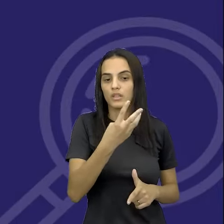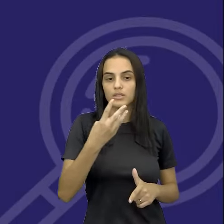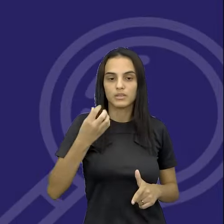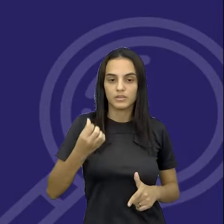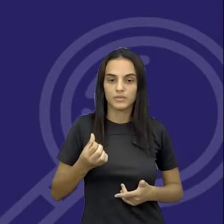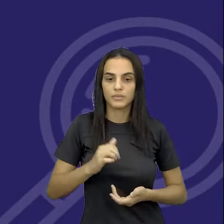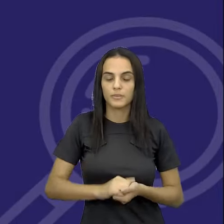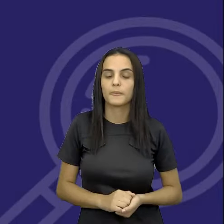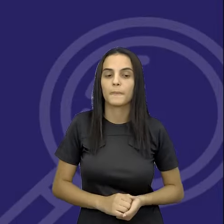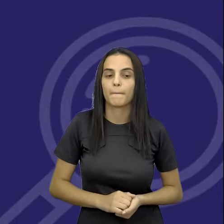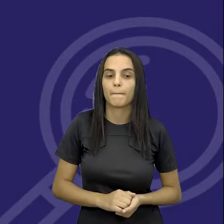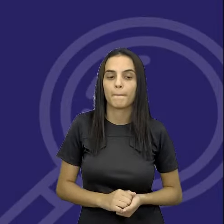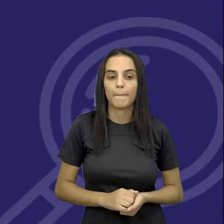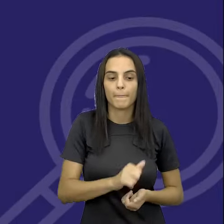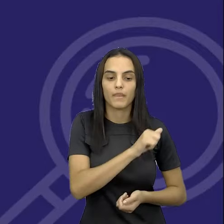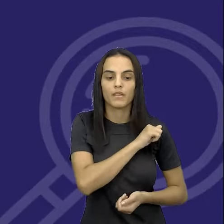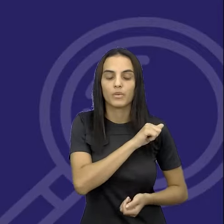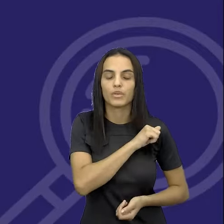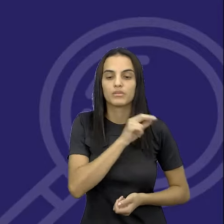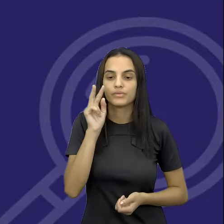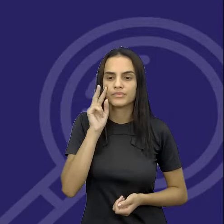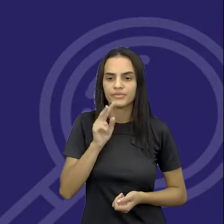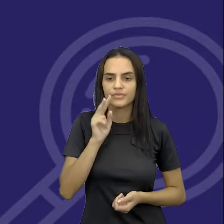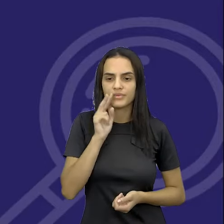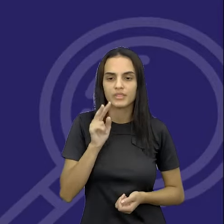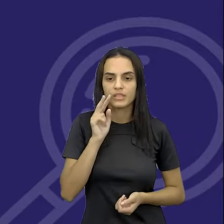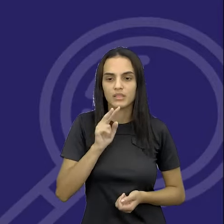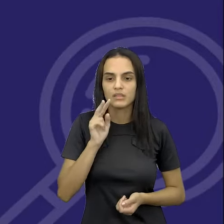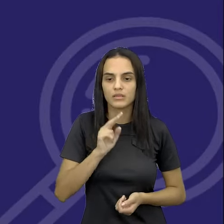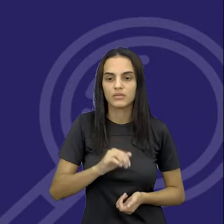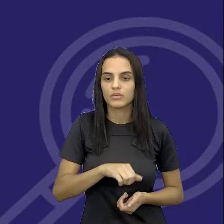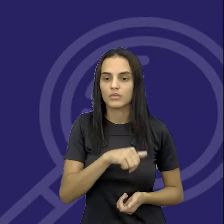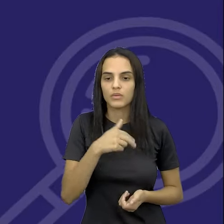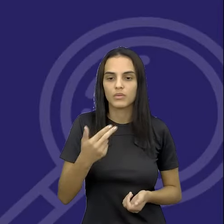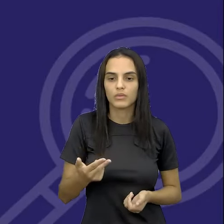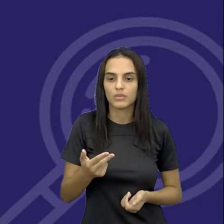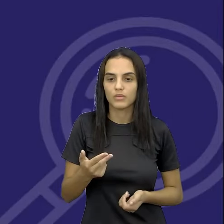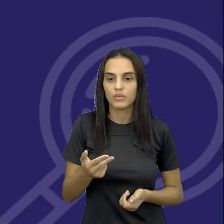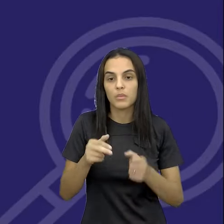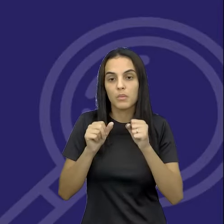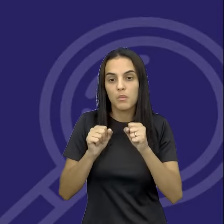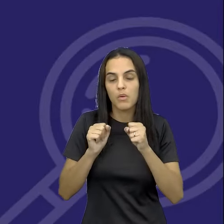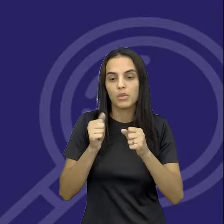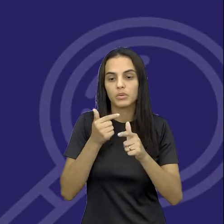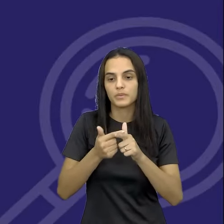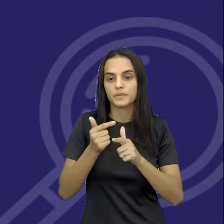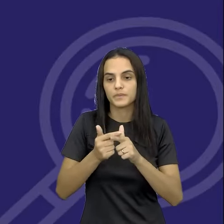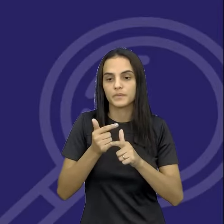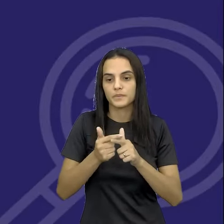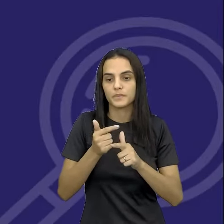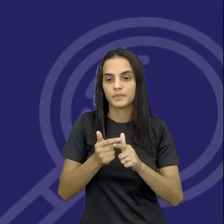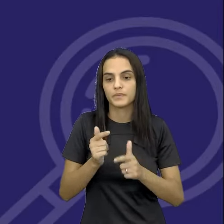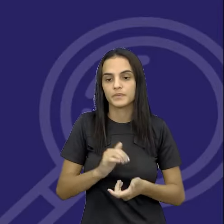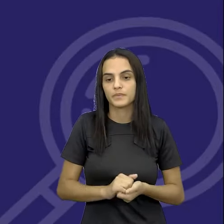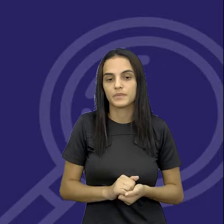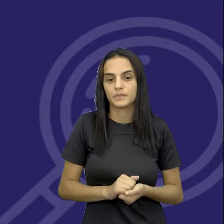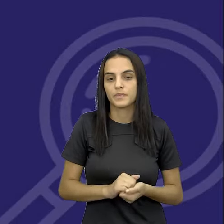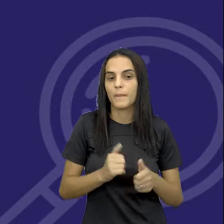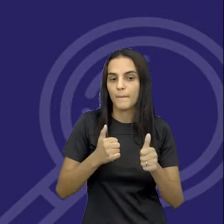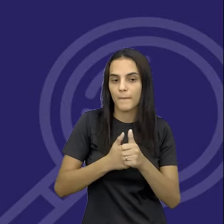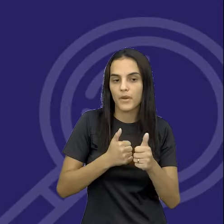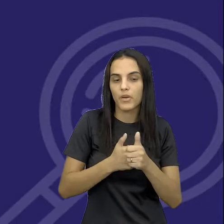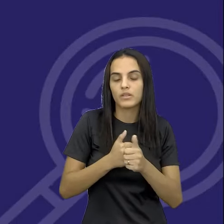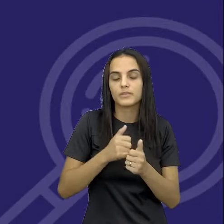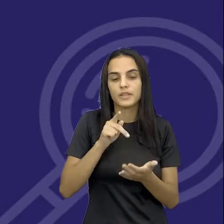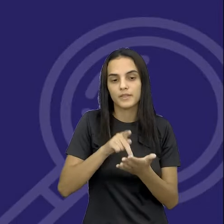né, os estudantes que olhando ali, ou de repente, isso daí pode ser um problema bem próximo